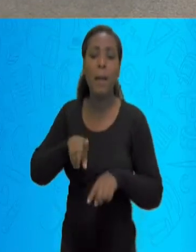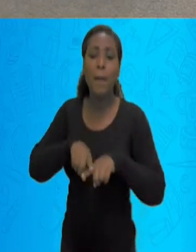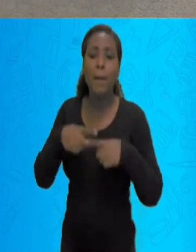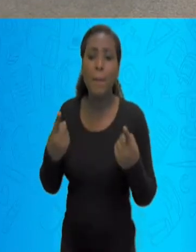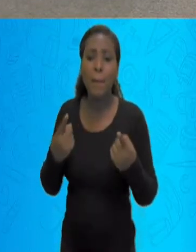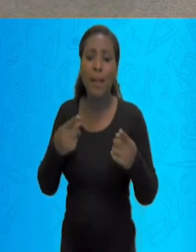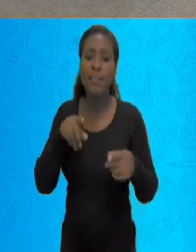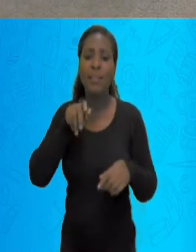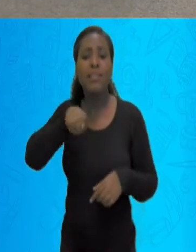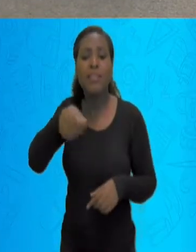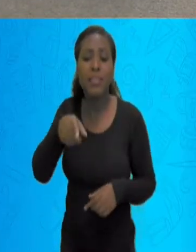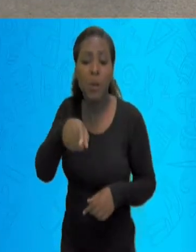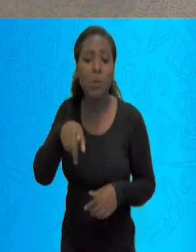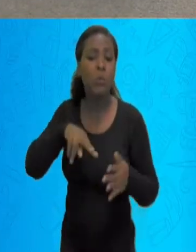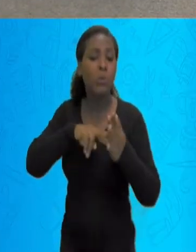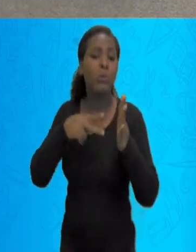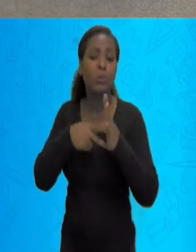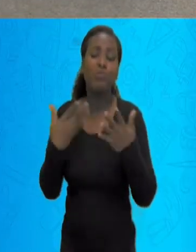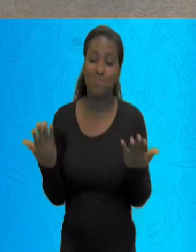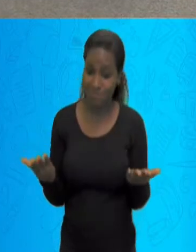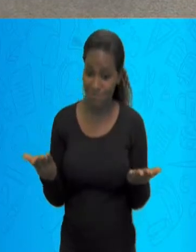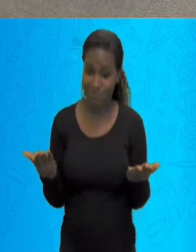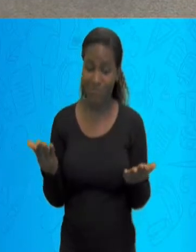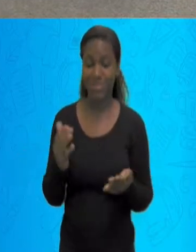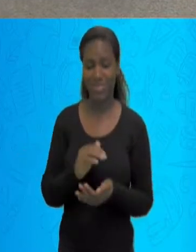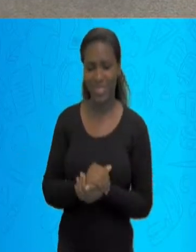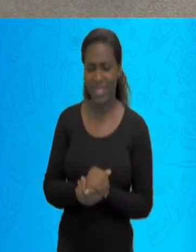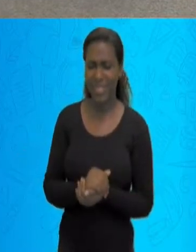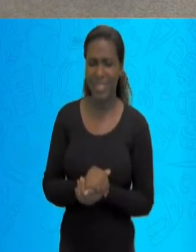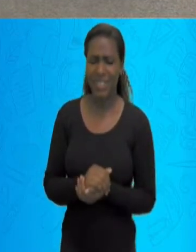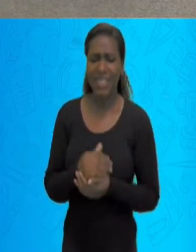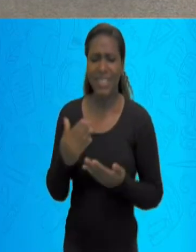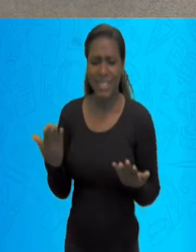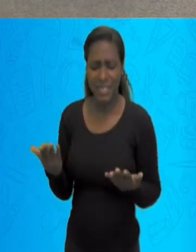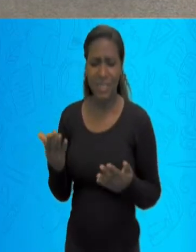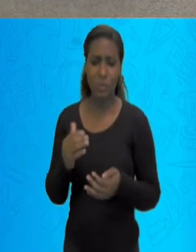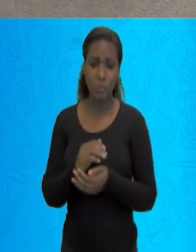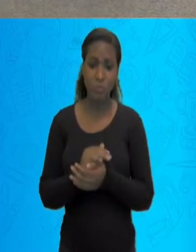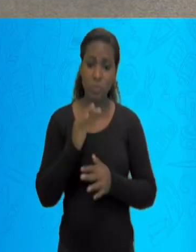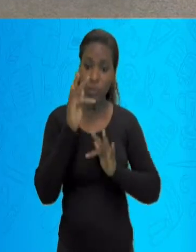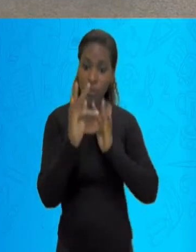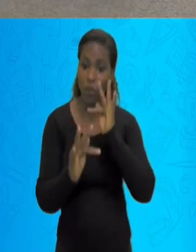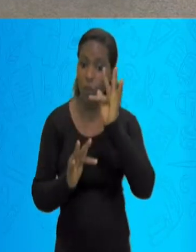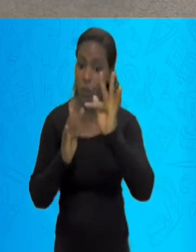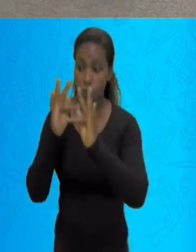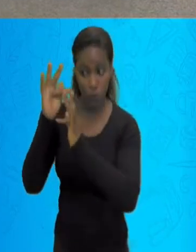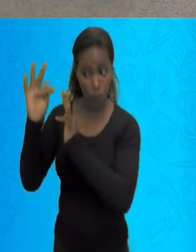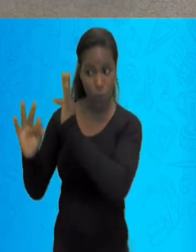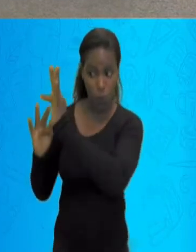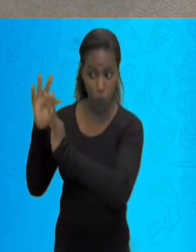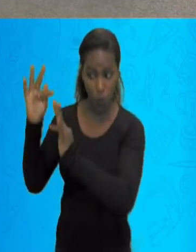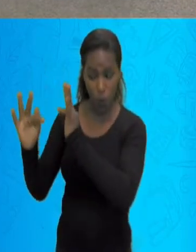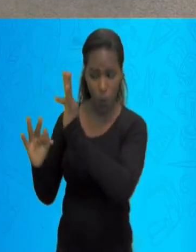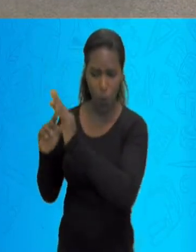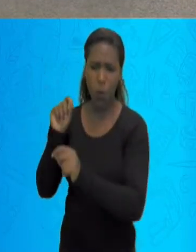o folclore? Mas você sabe o que é folclore? Folclore